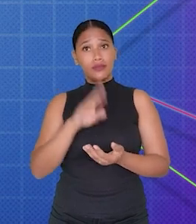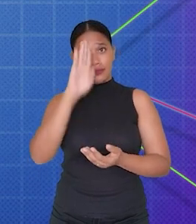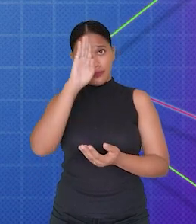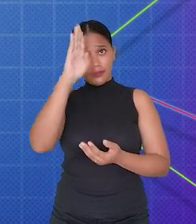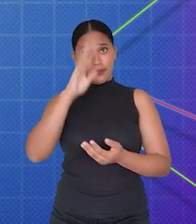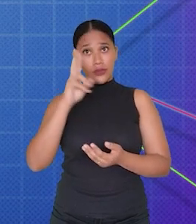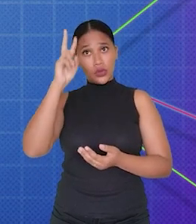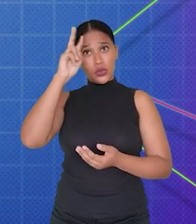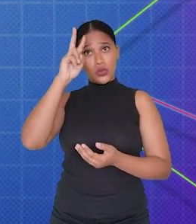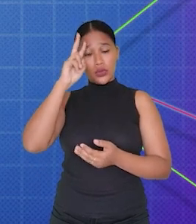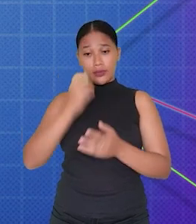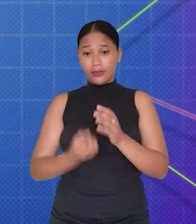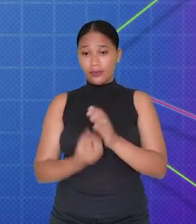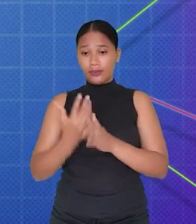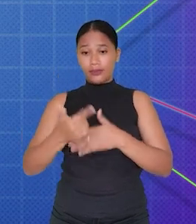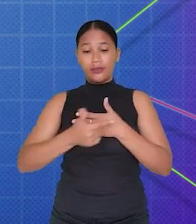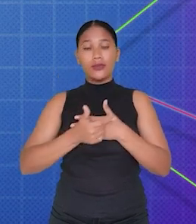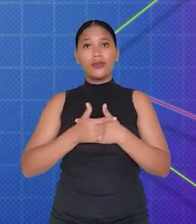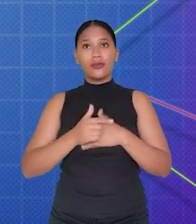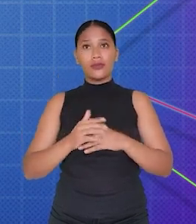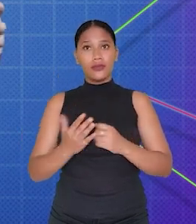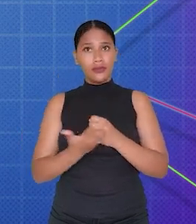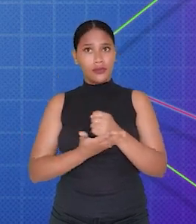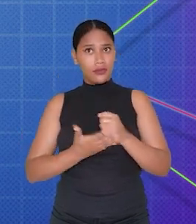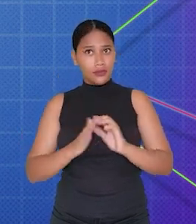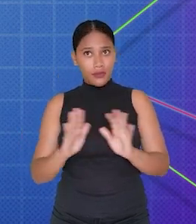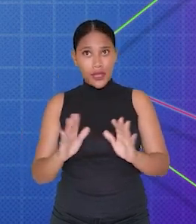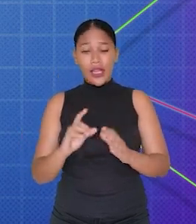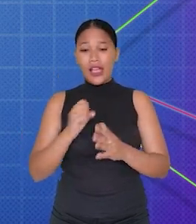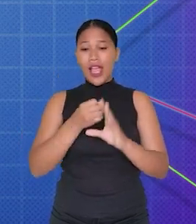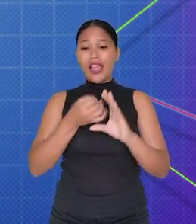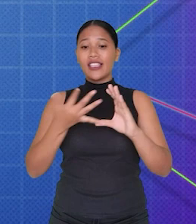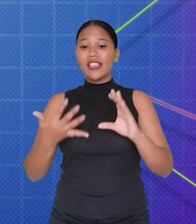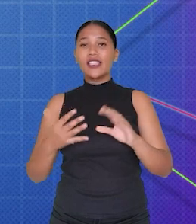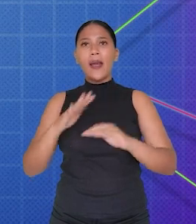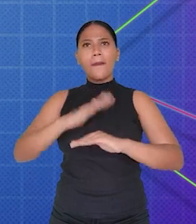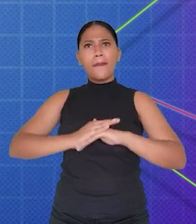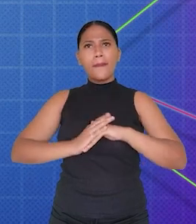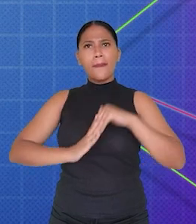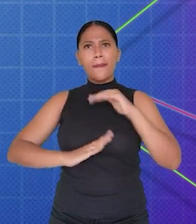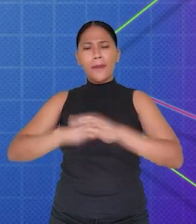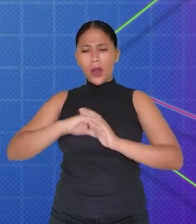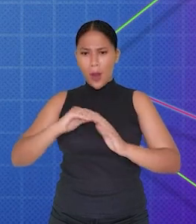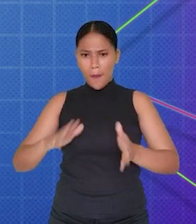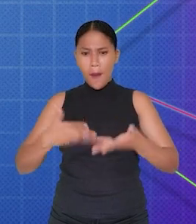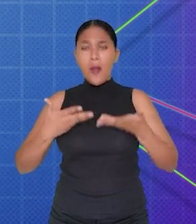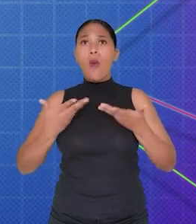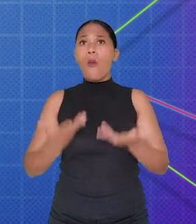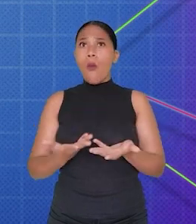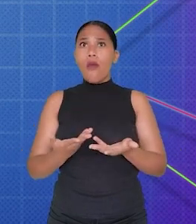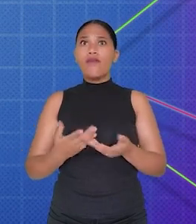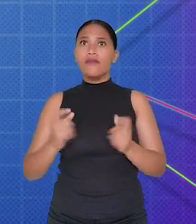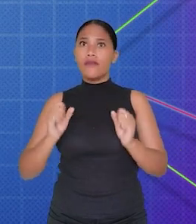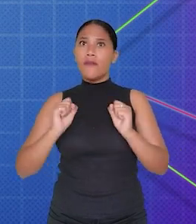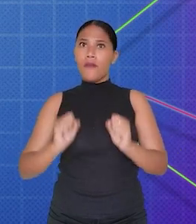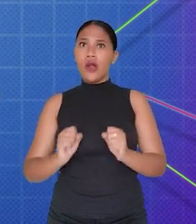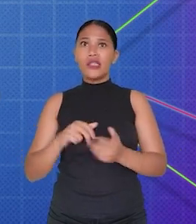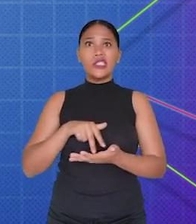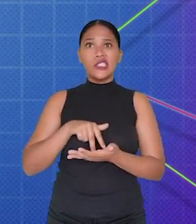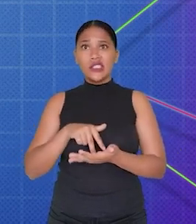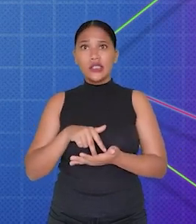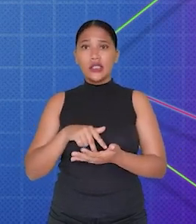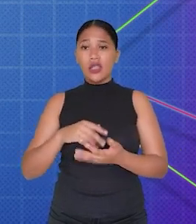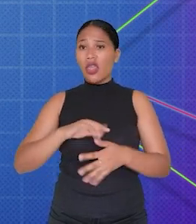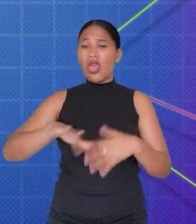condutor da história. Crie o personagem inicial. Descubra as características, habilidades e motivações do personagem. Ele pode ser